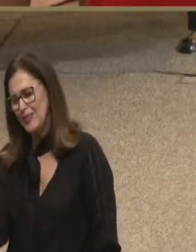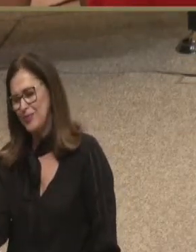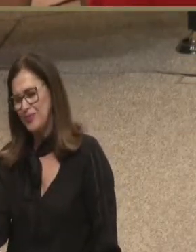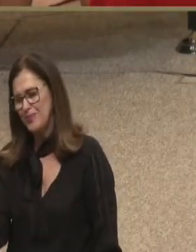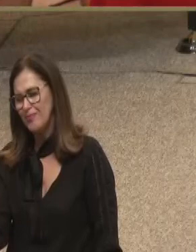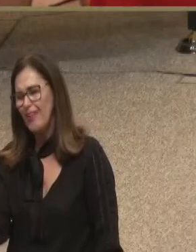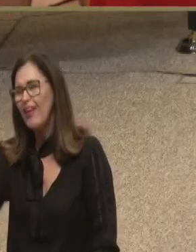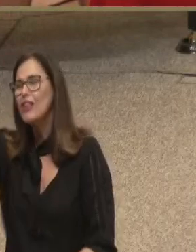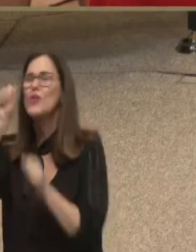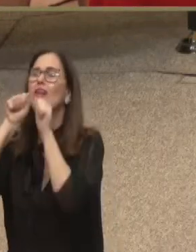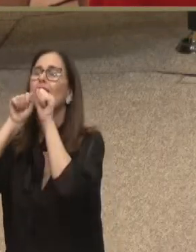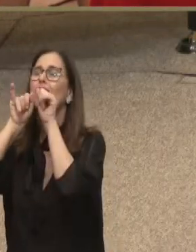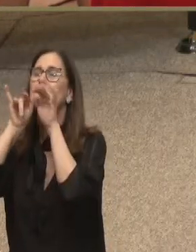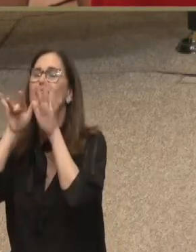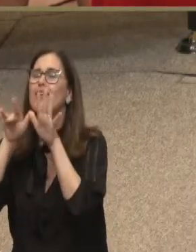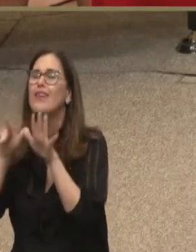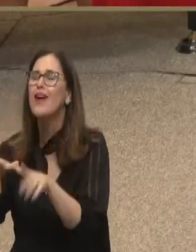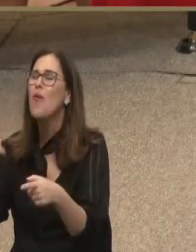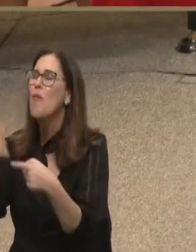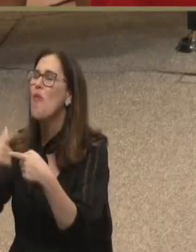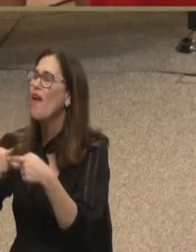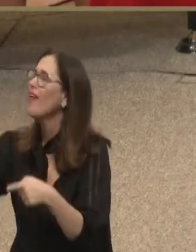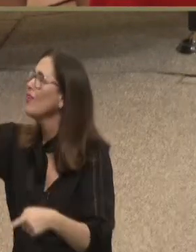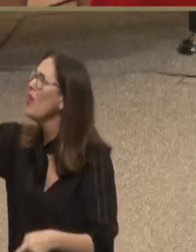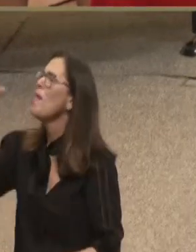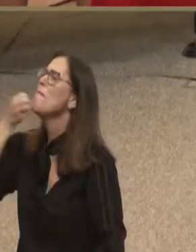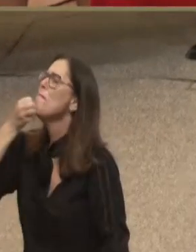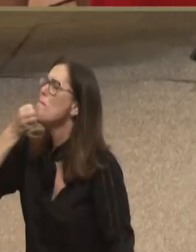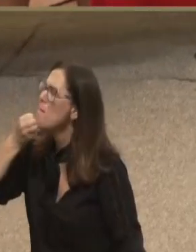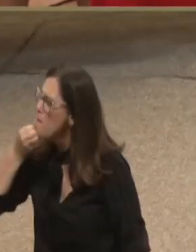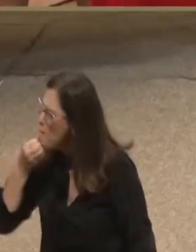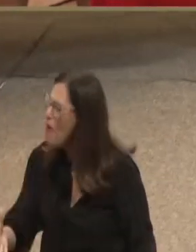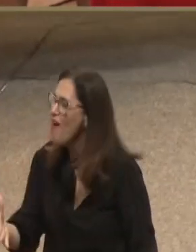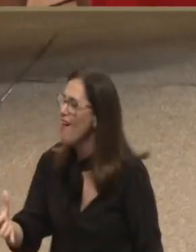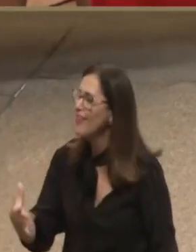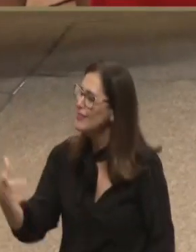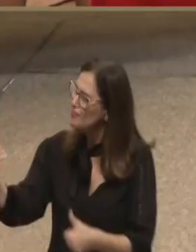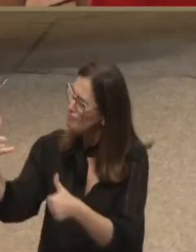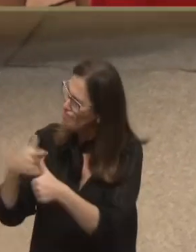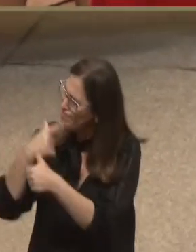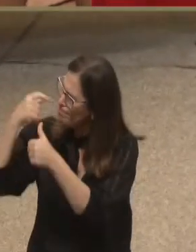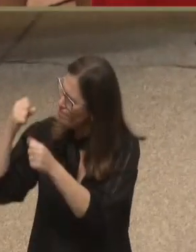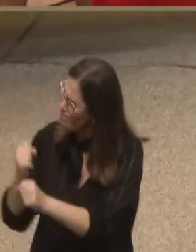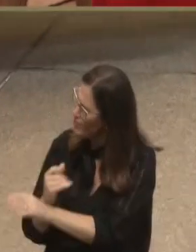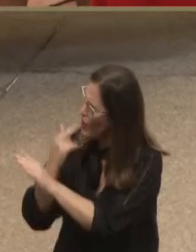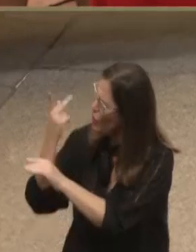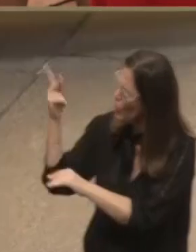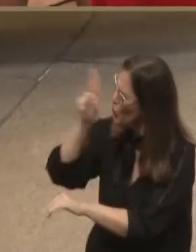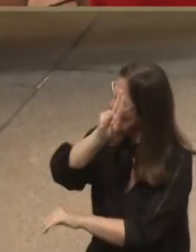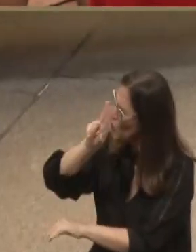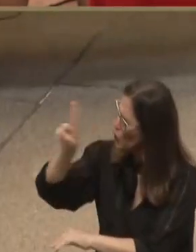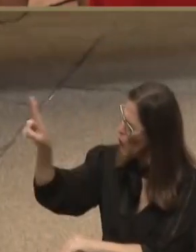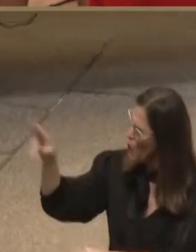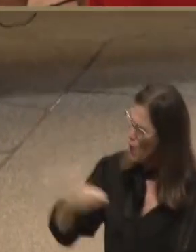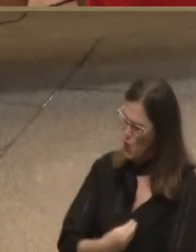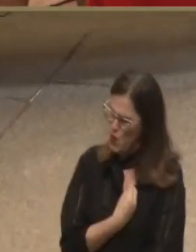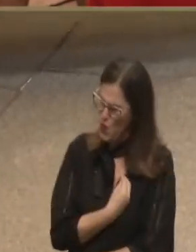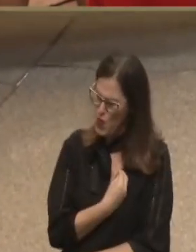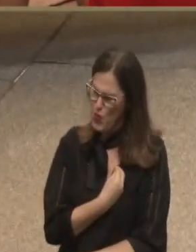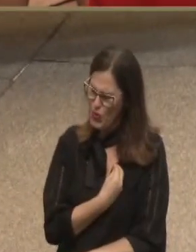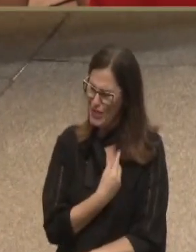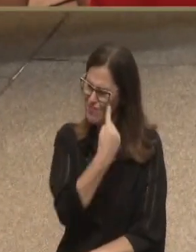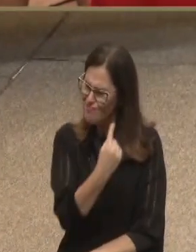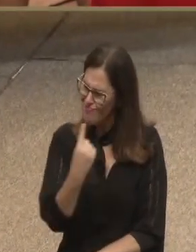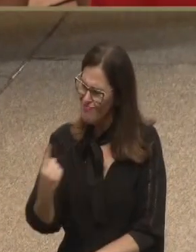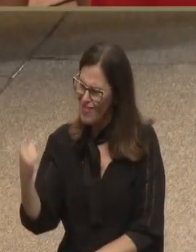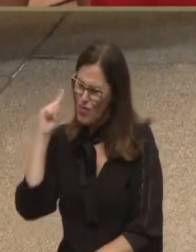nos abençoa, porque o Senhor é bom. Primeiramente, glorificamos o Teu nome, Deus, pela vida de cada surdo que está